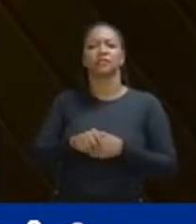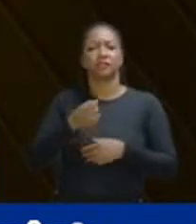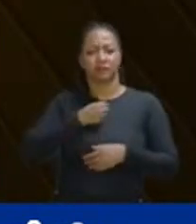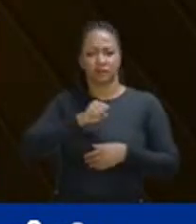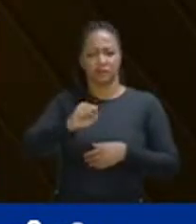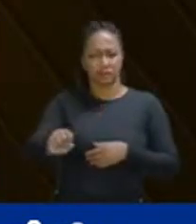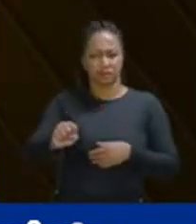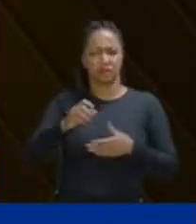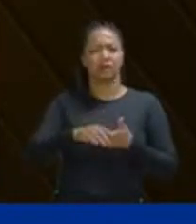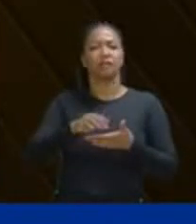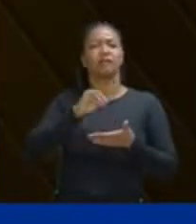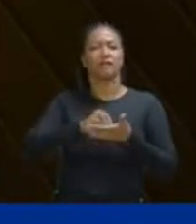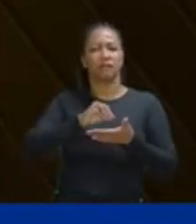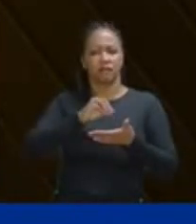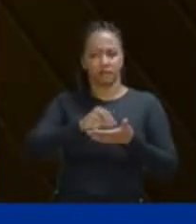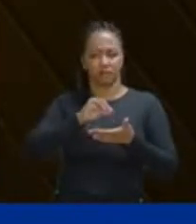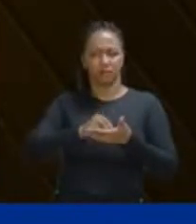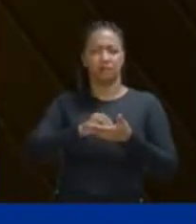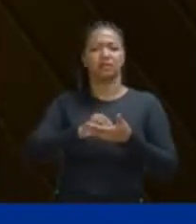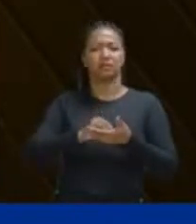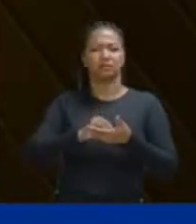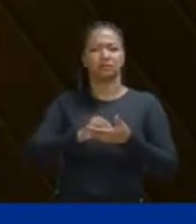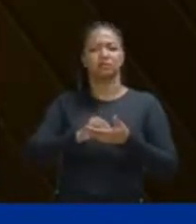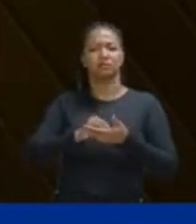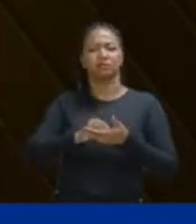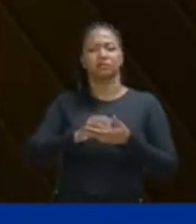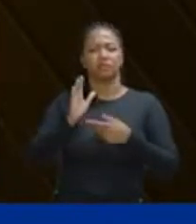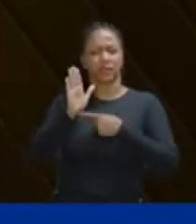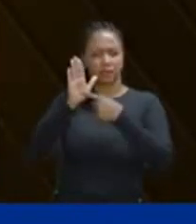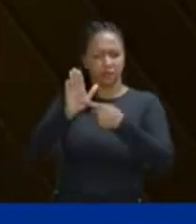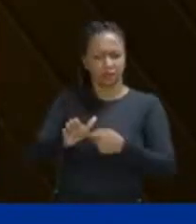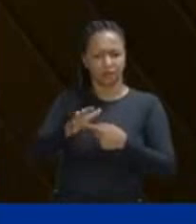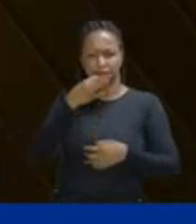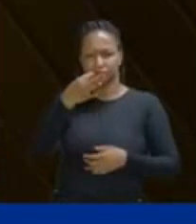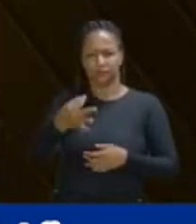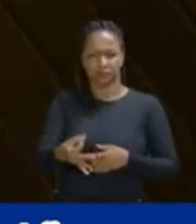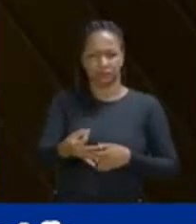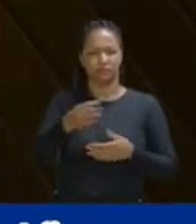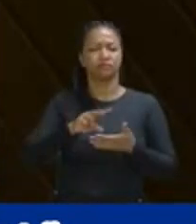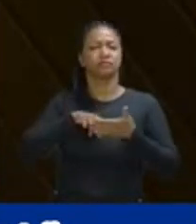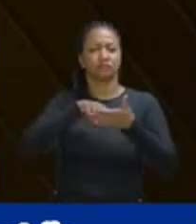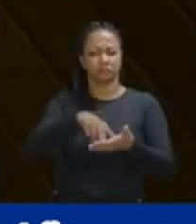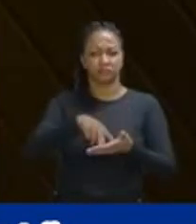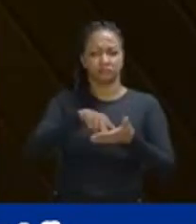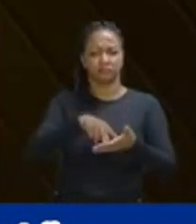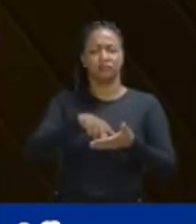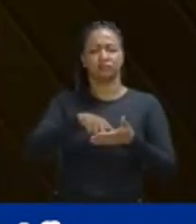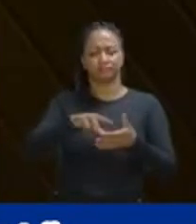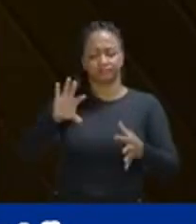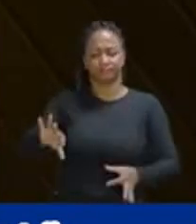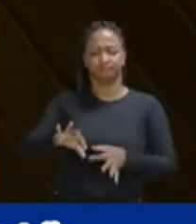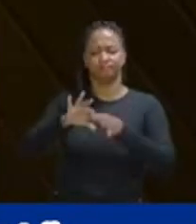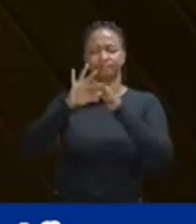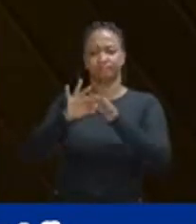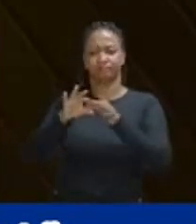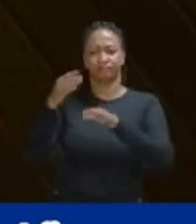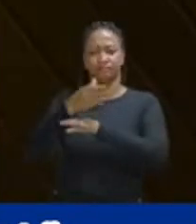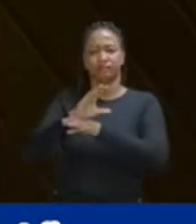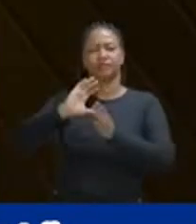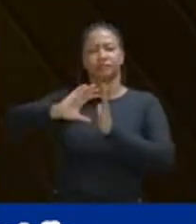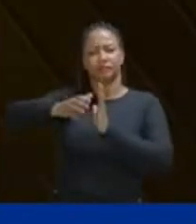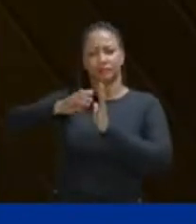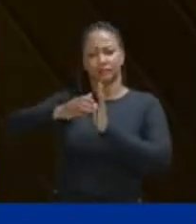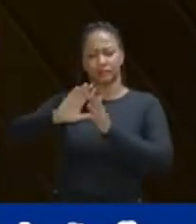a tese da ausência de citação e apresentada a manifestação pela manutenção da filiação ao Podemos. Por meio